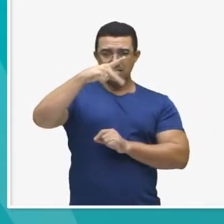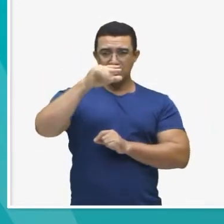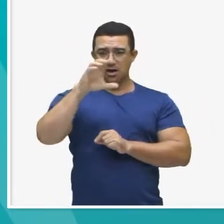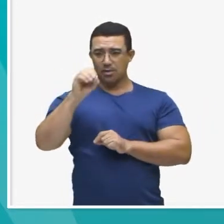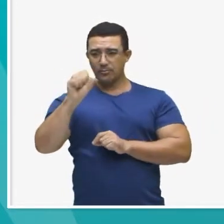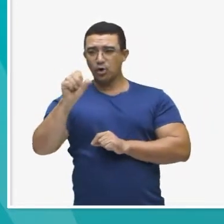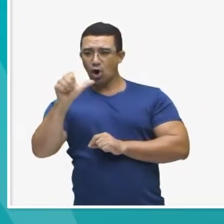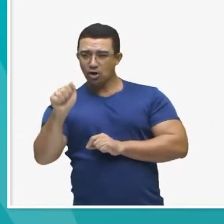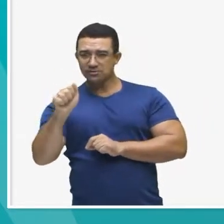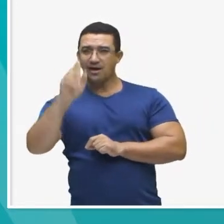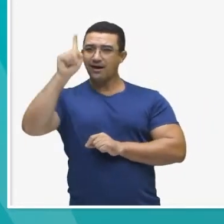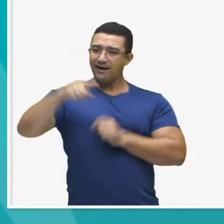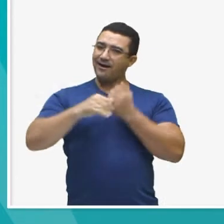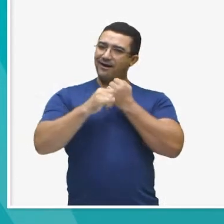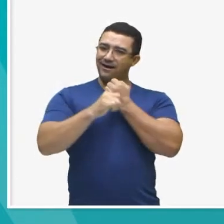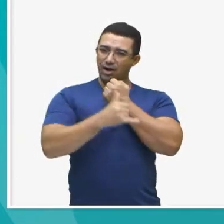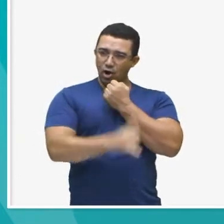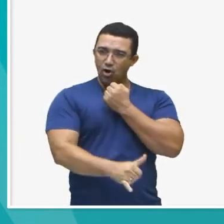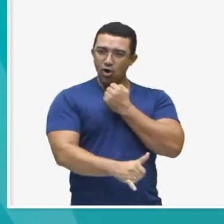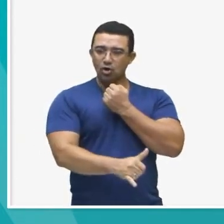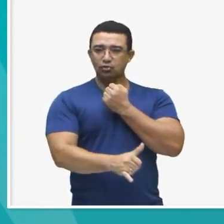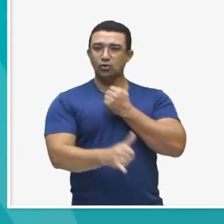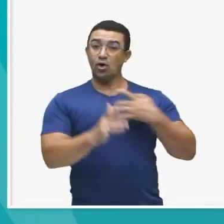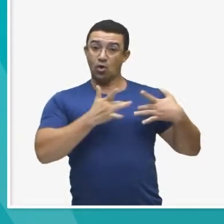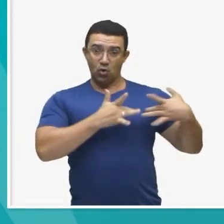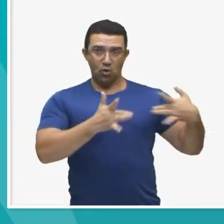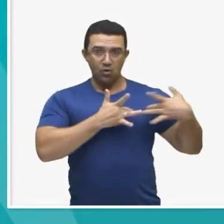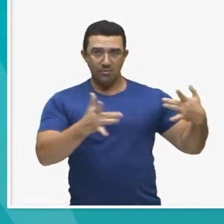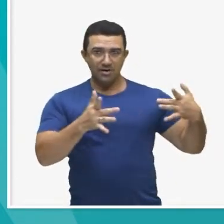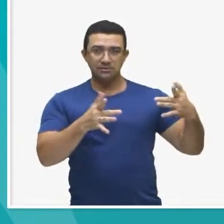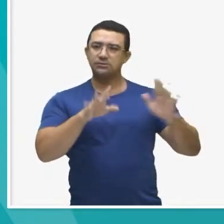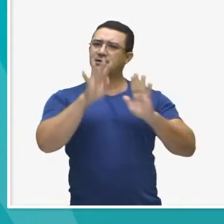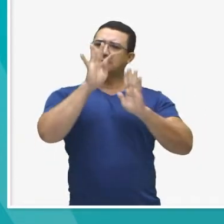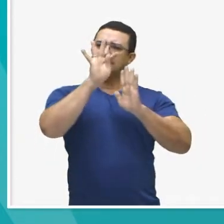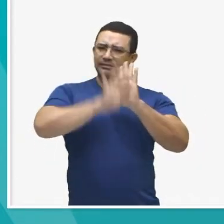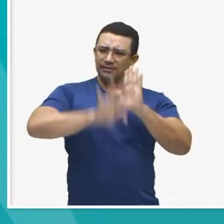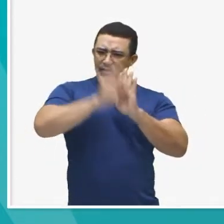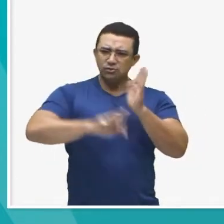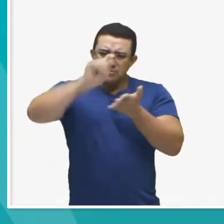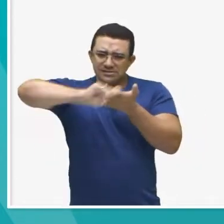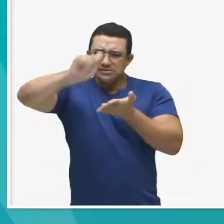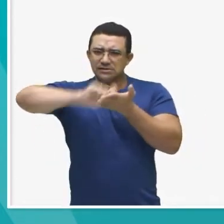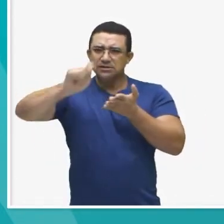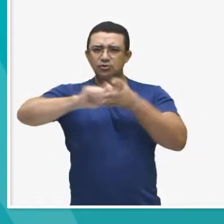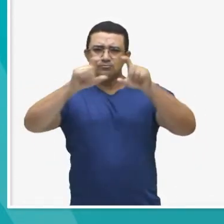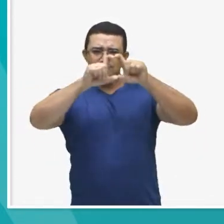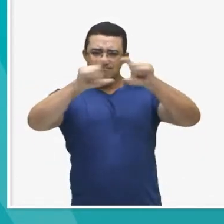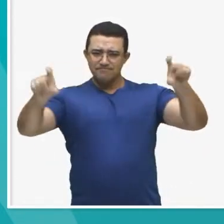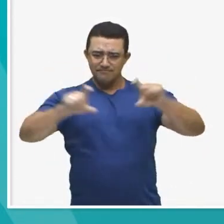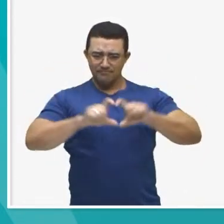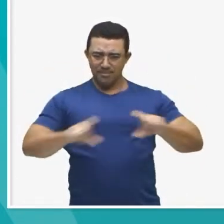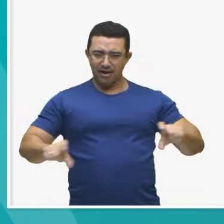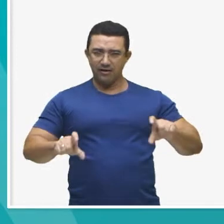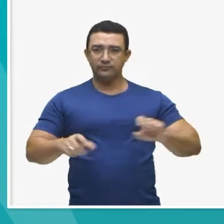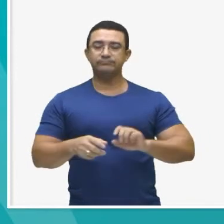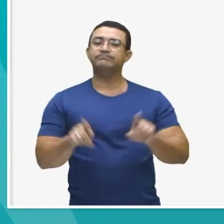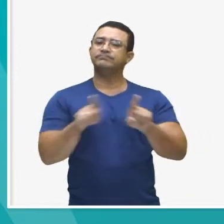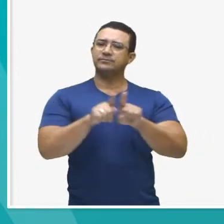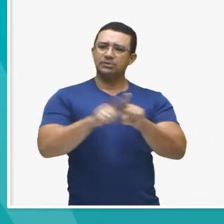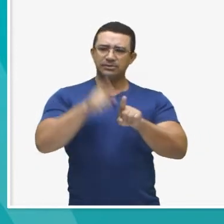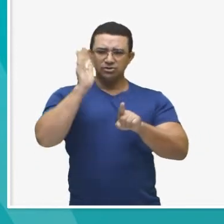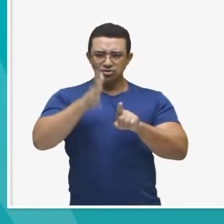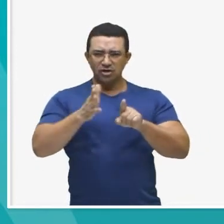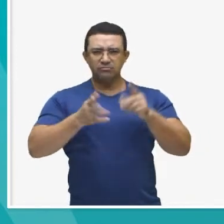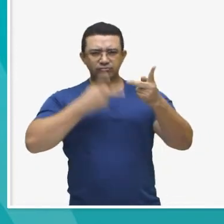seja, textos escritos em parágrafos e não em versos, não é? E a gente tem aprendido, tem comentado com vocês